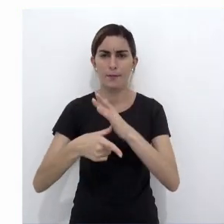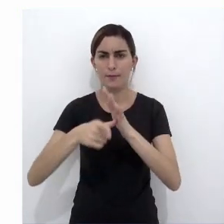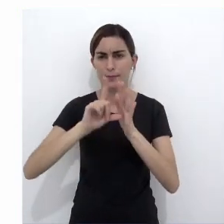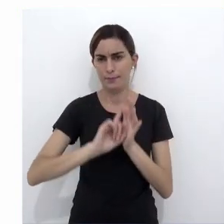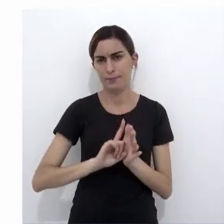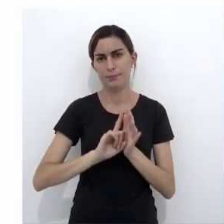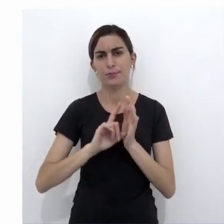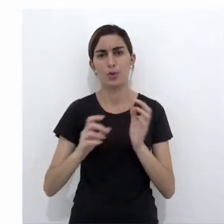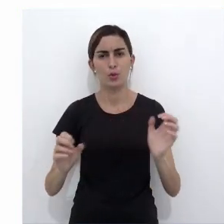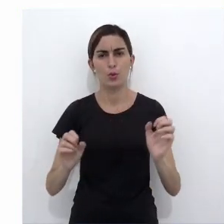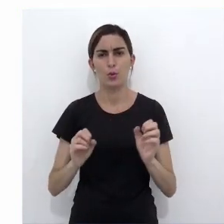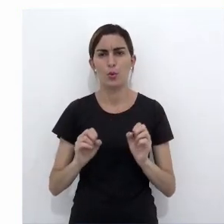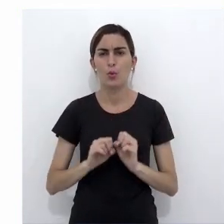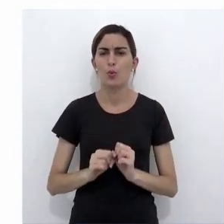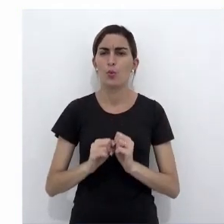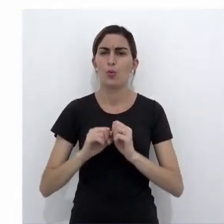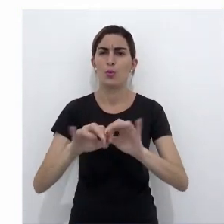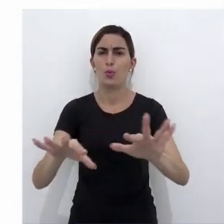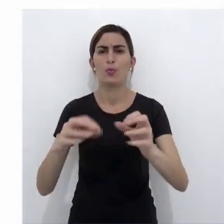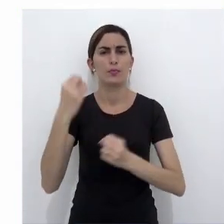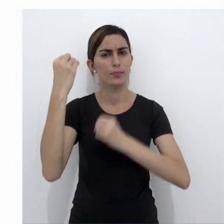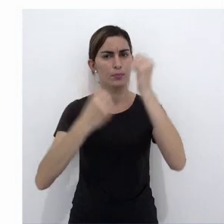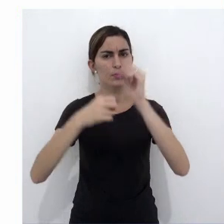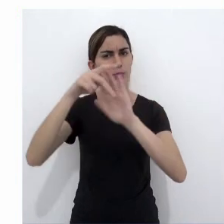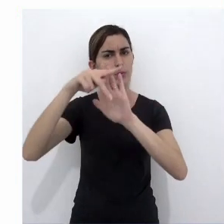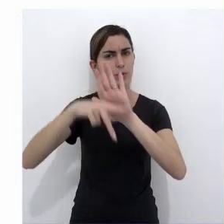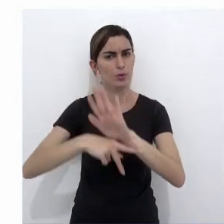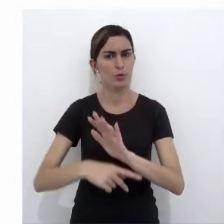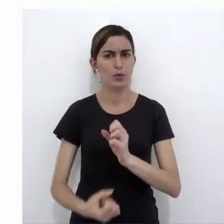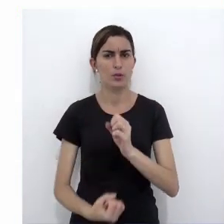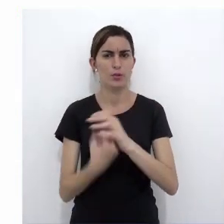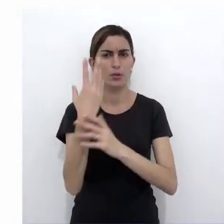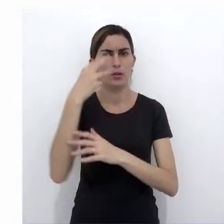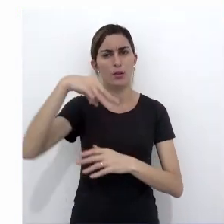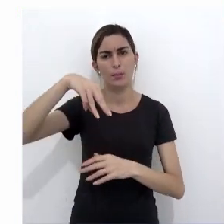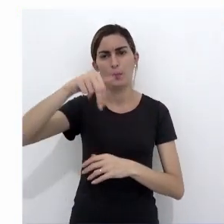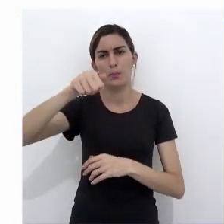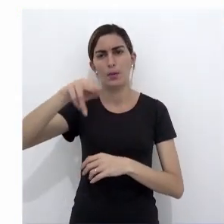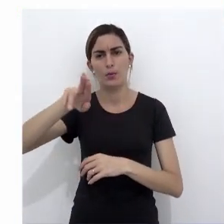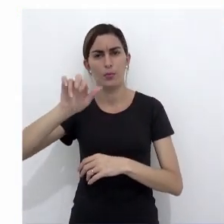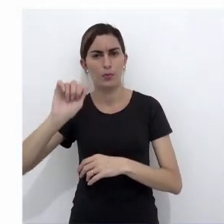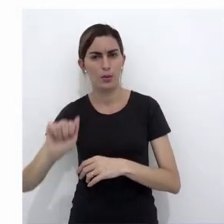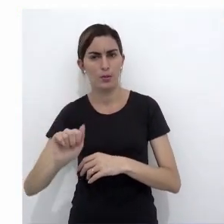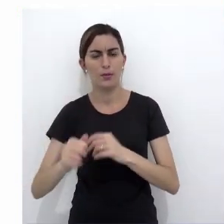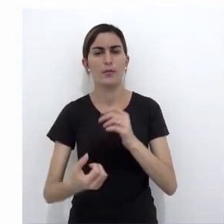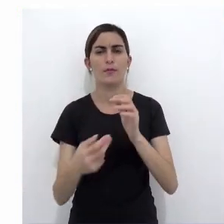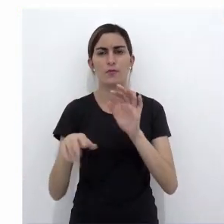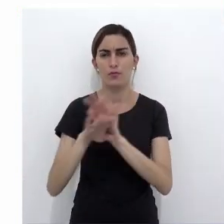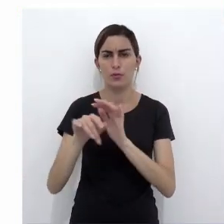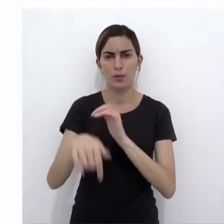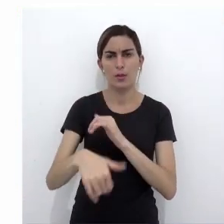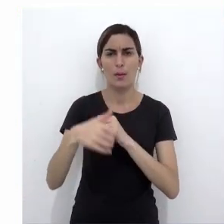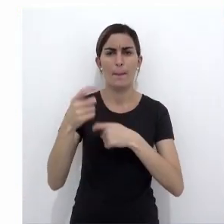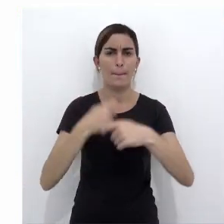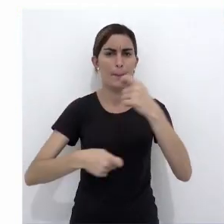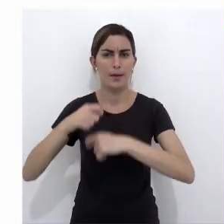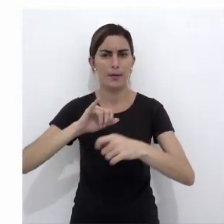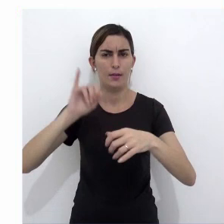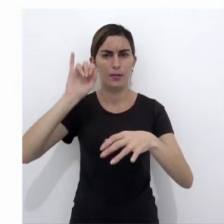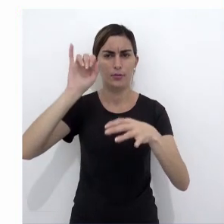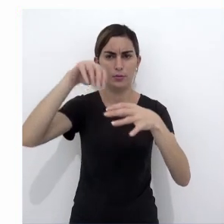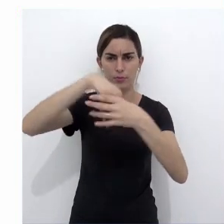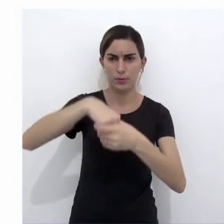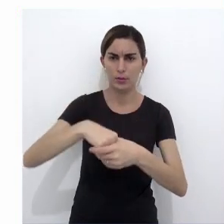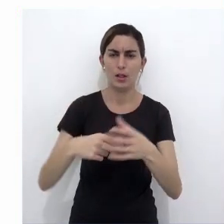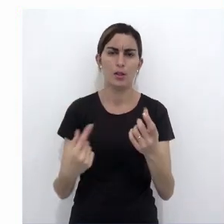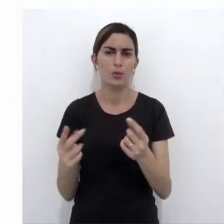esse surto industrial, esse projeto industrial criado por Mauá, criaria no Brasil o chamado mercado interno com bens de